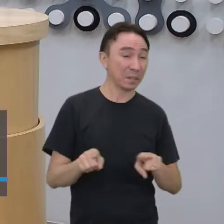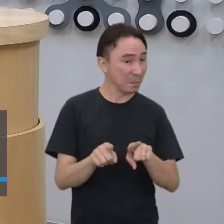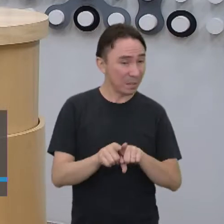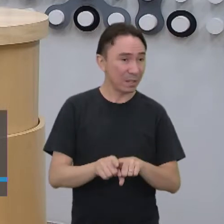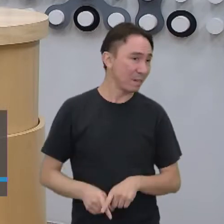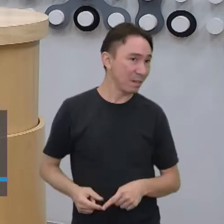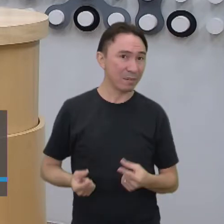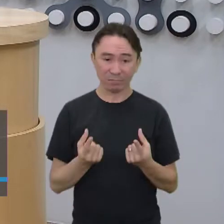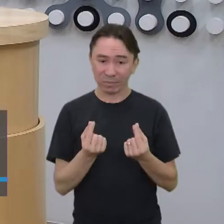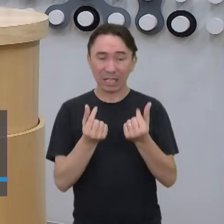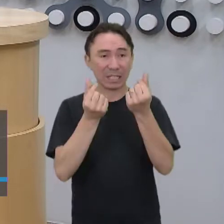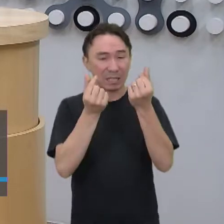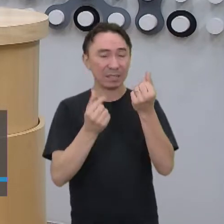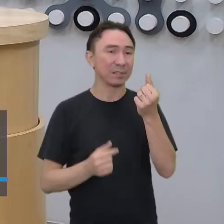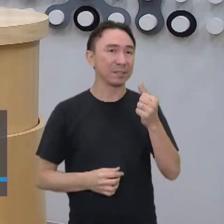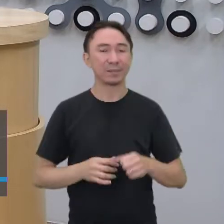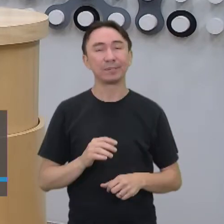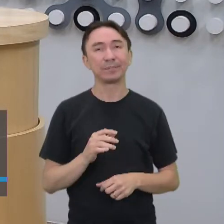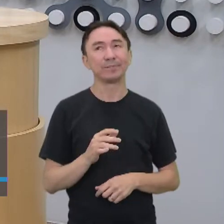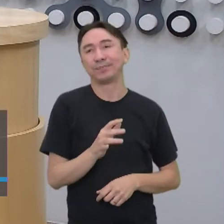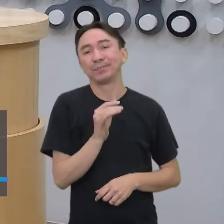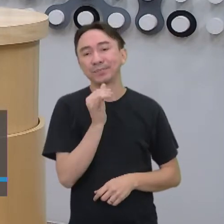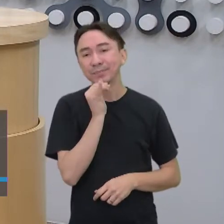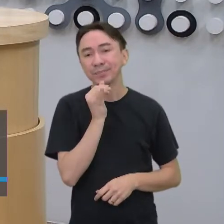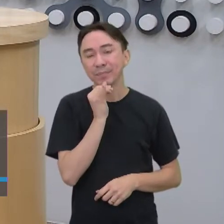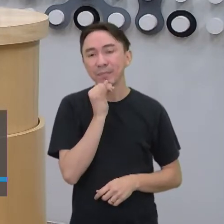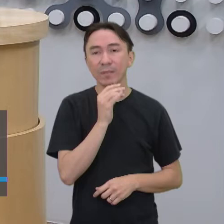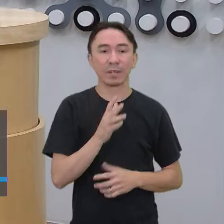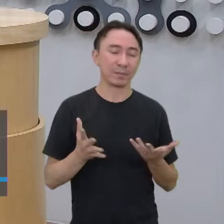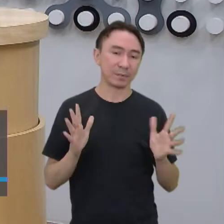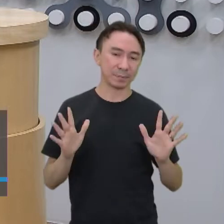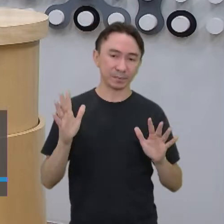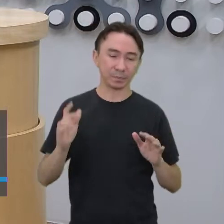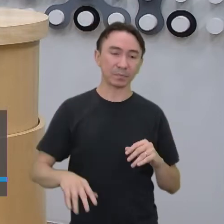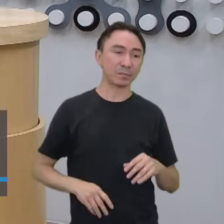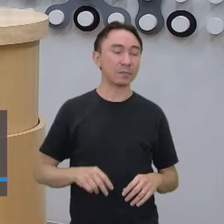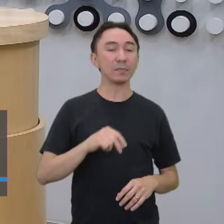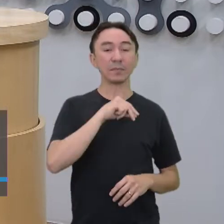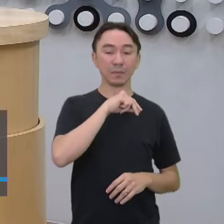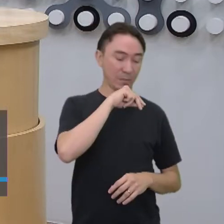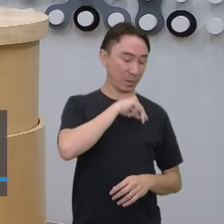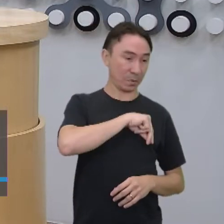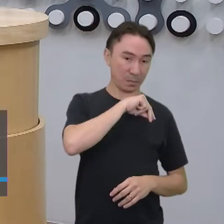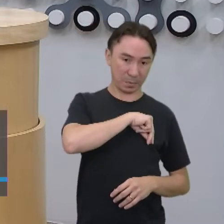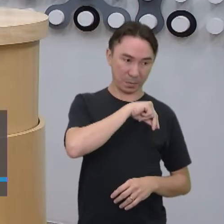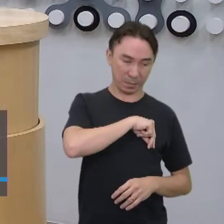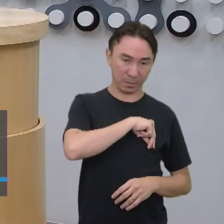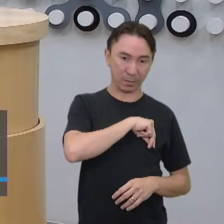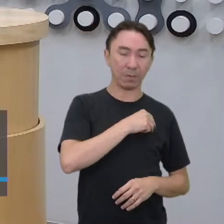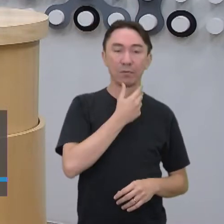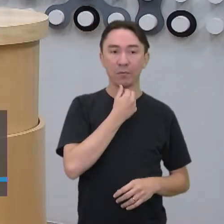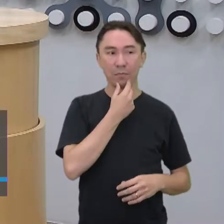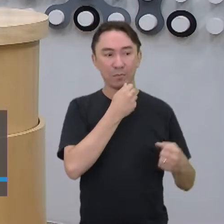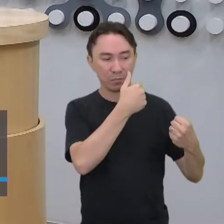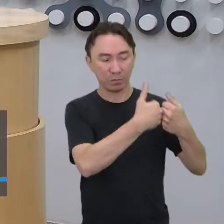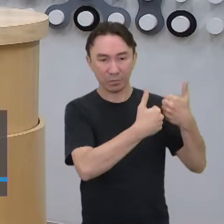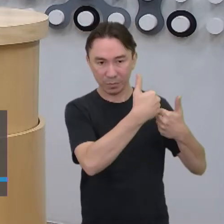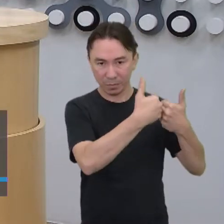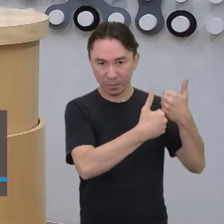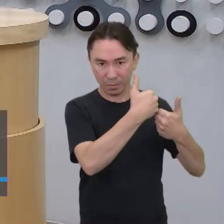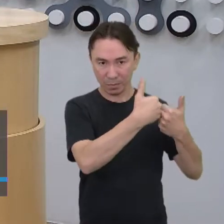estudamos, por exemplo, o salário do jogador em relação à